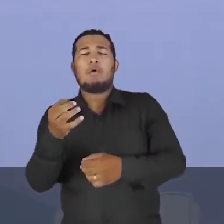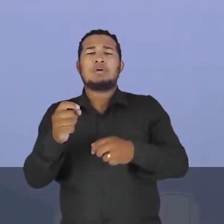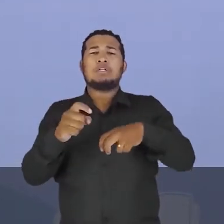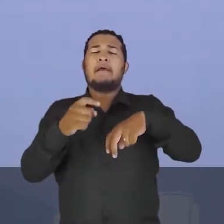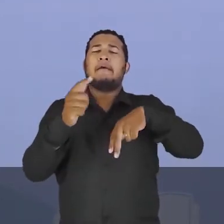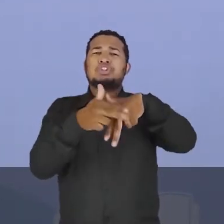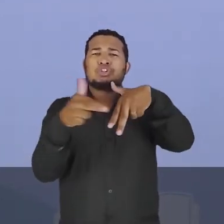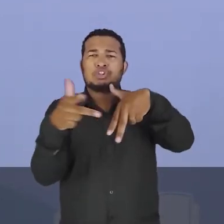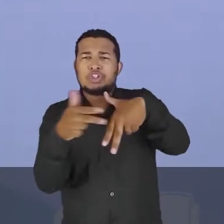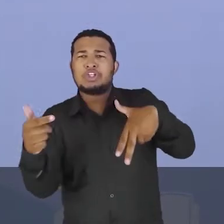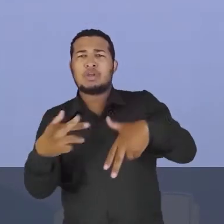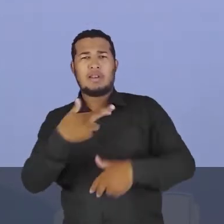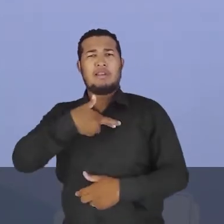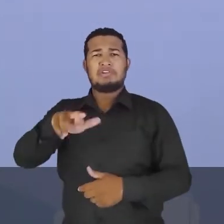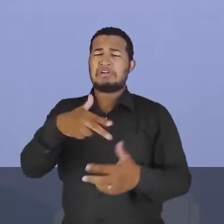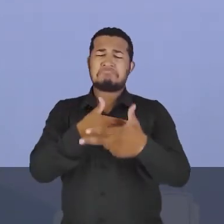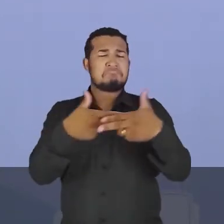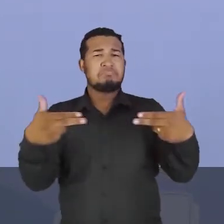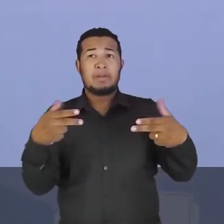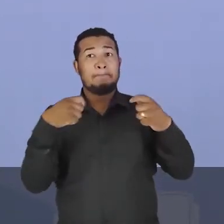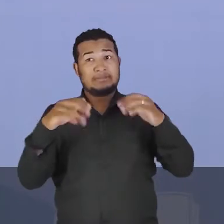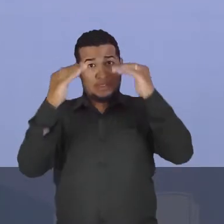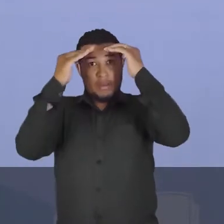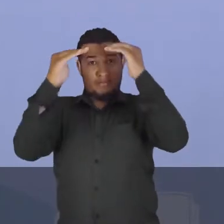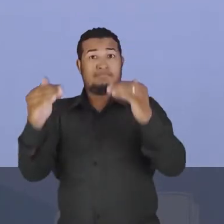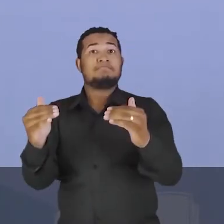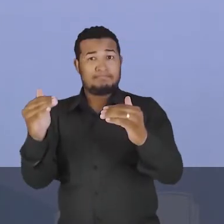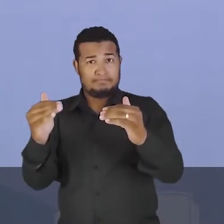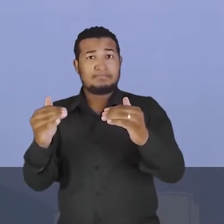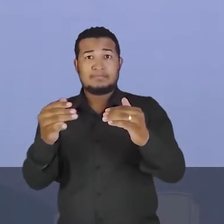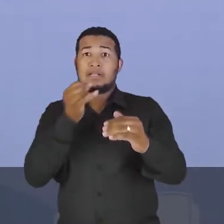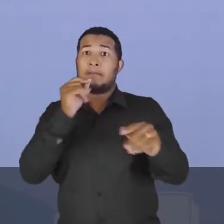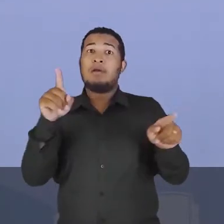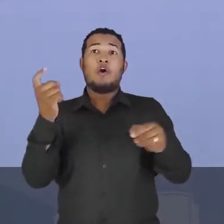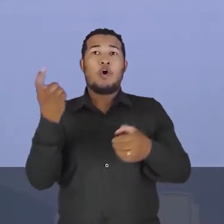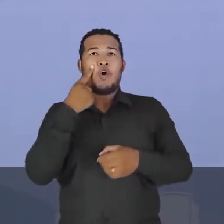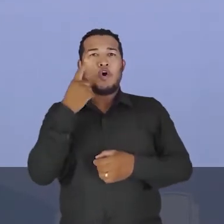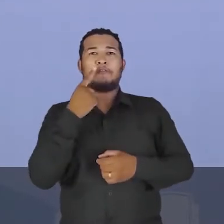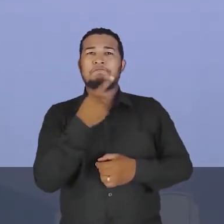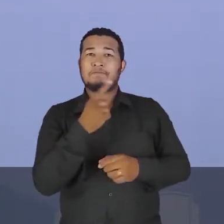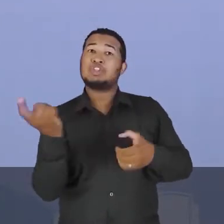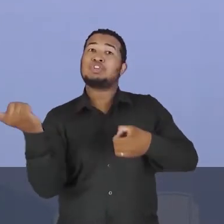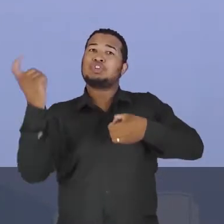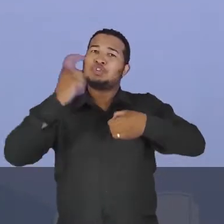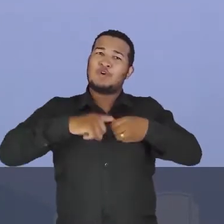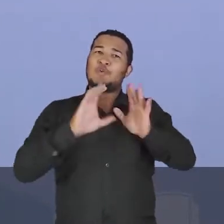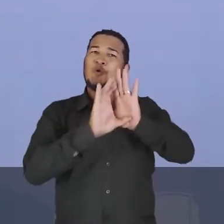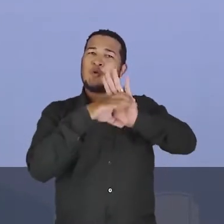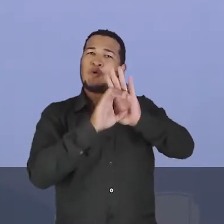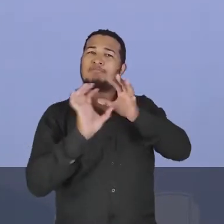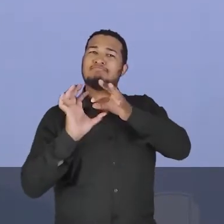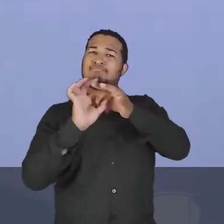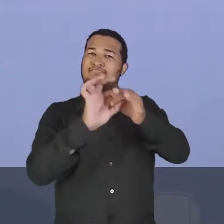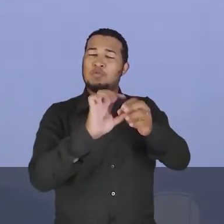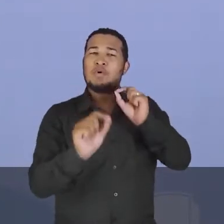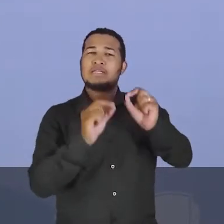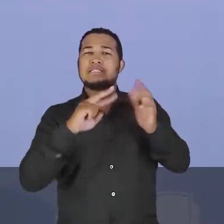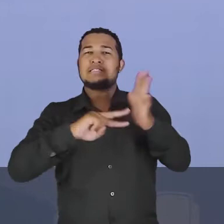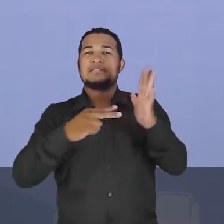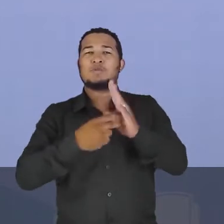religião, qualquer coisa, ela precisa ser respeitada. Volta novamente naquele contexto que nós falamos. Não é porque uma